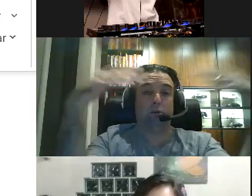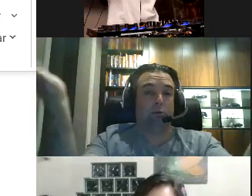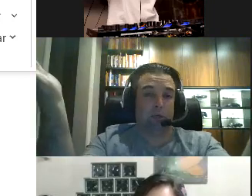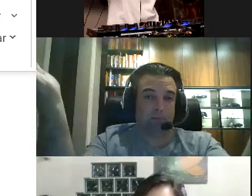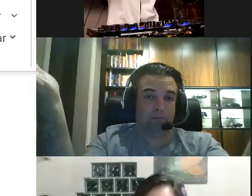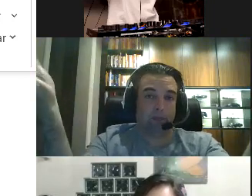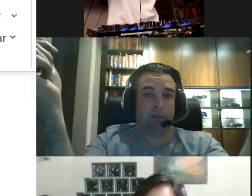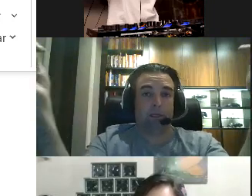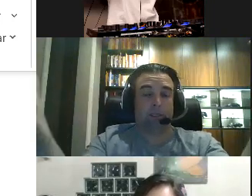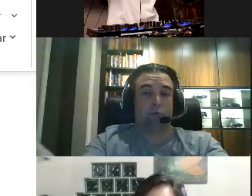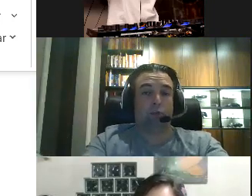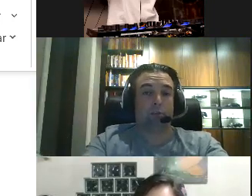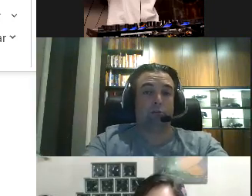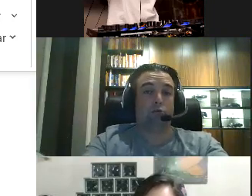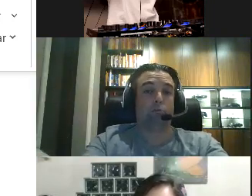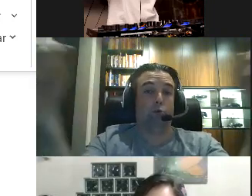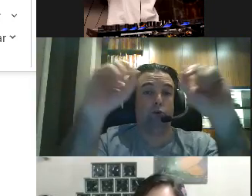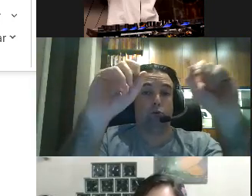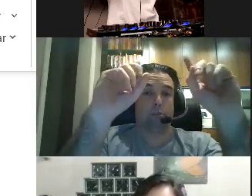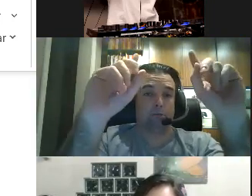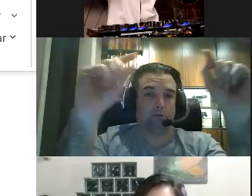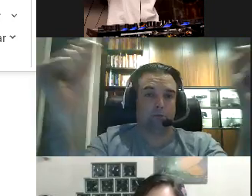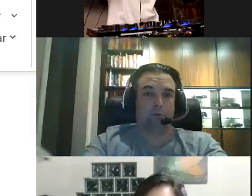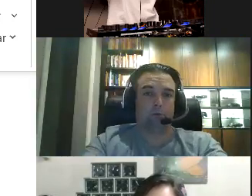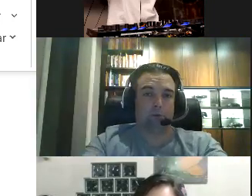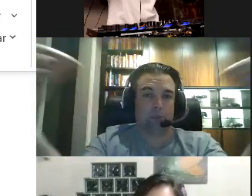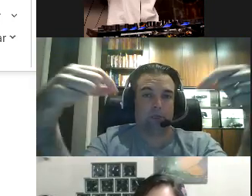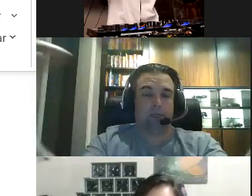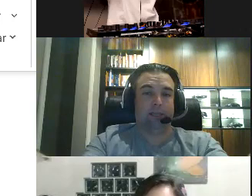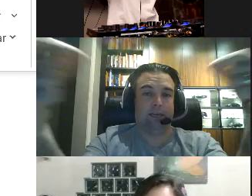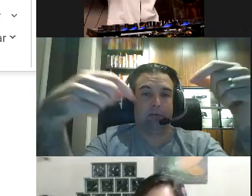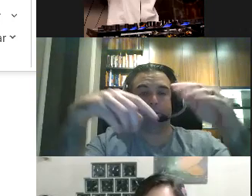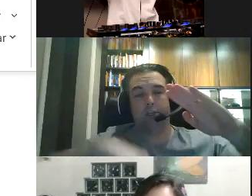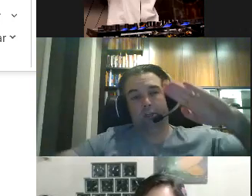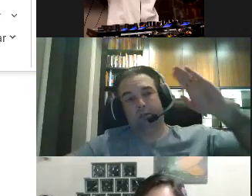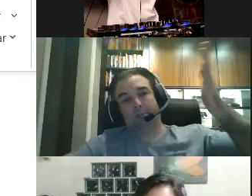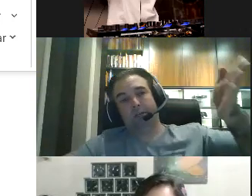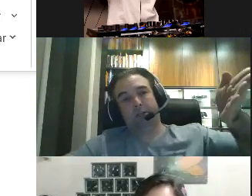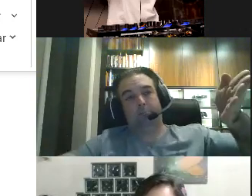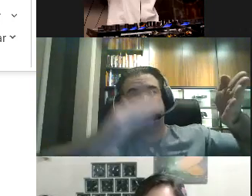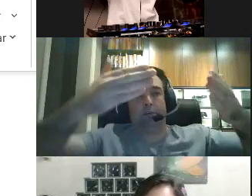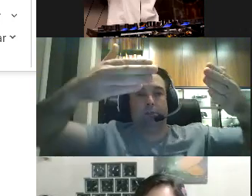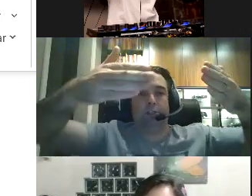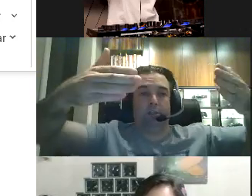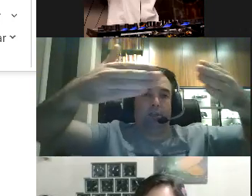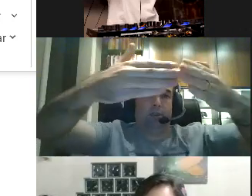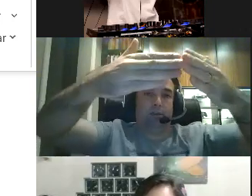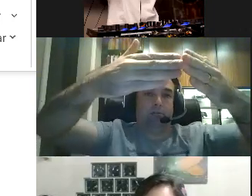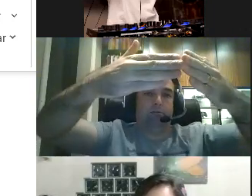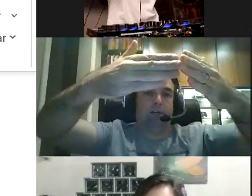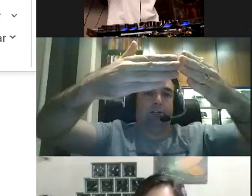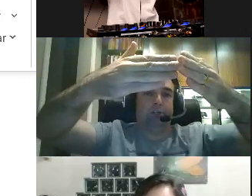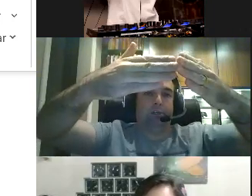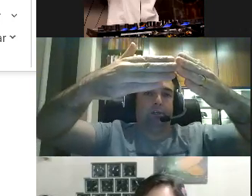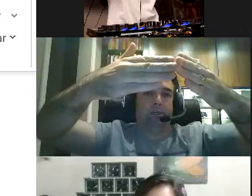que inunda. São 800 pontos de água que chegam na Marginal Pinheiros e Tietê, que